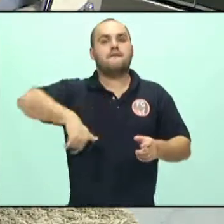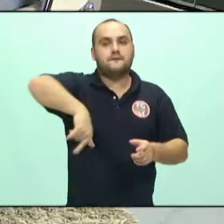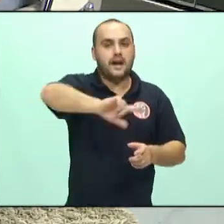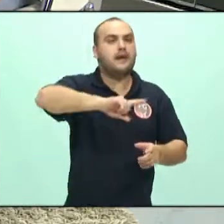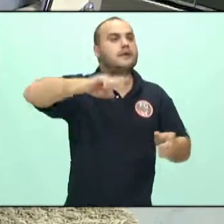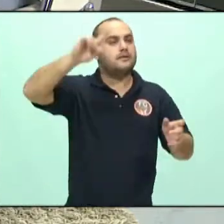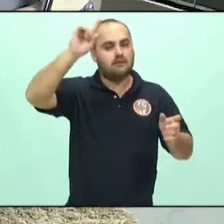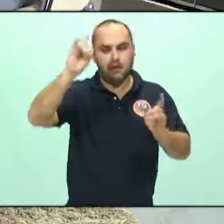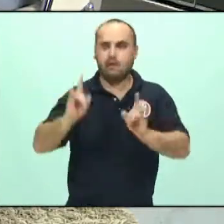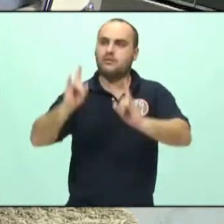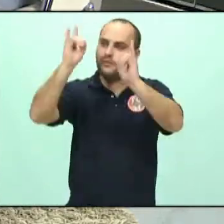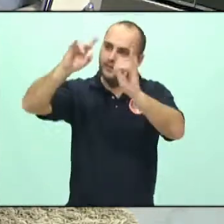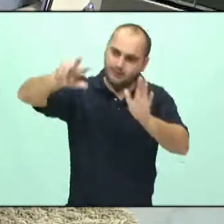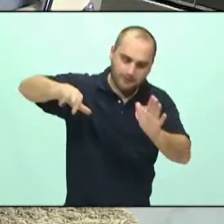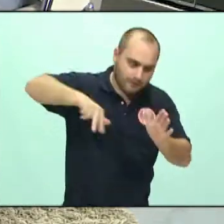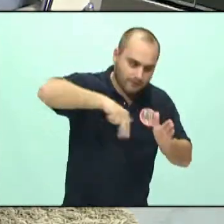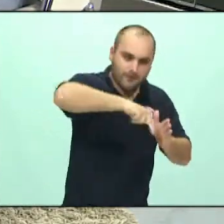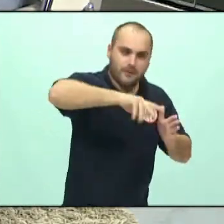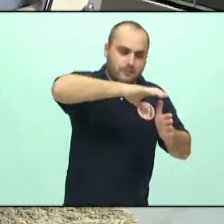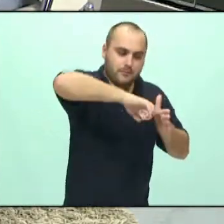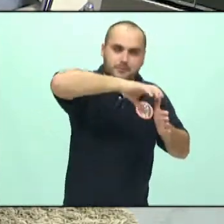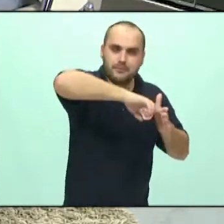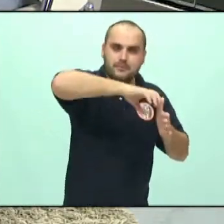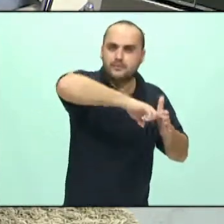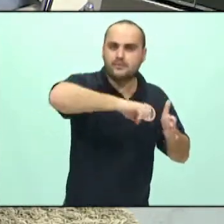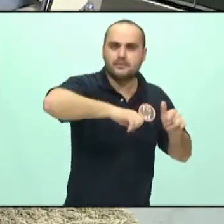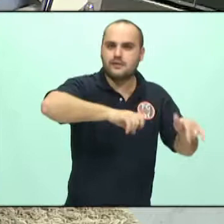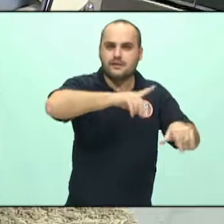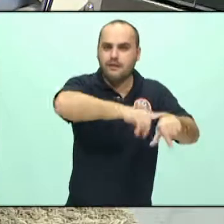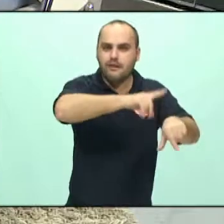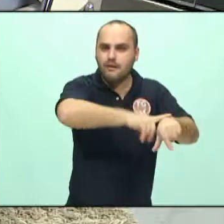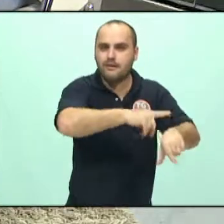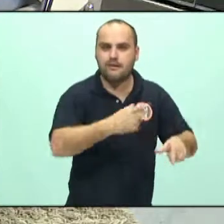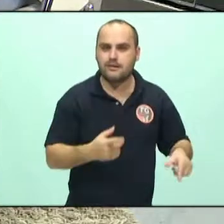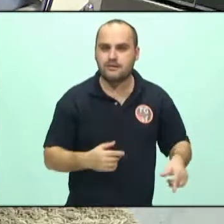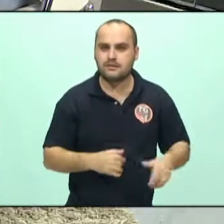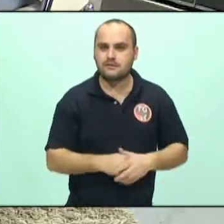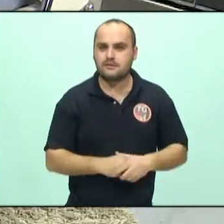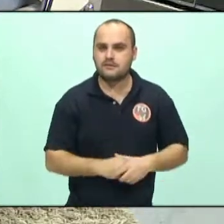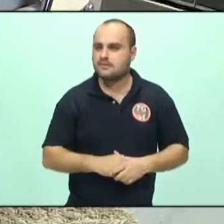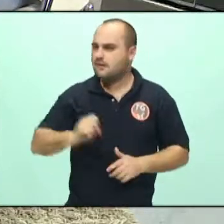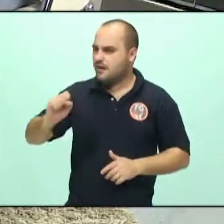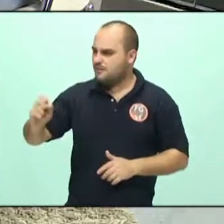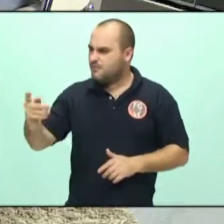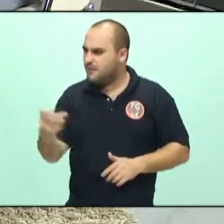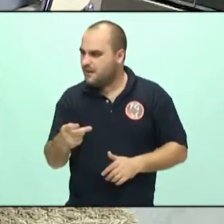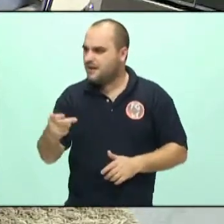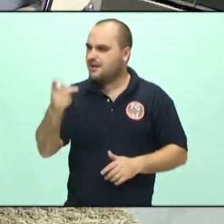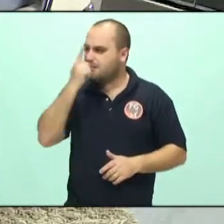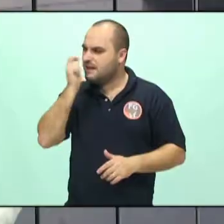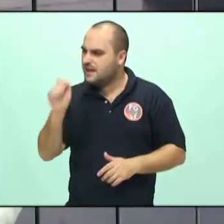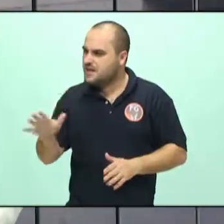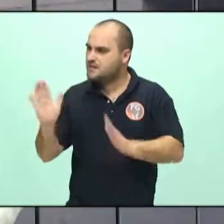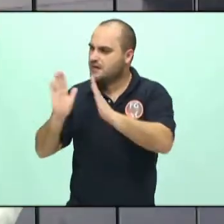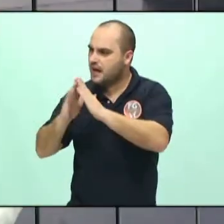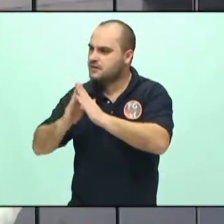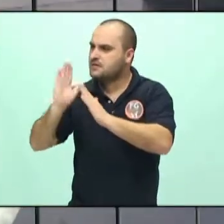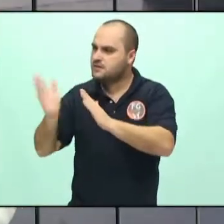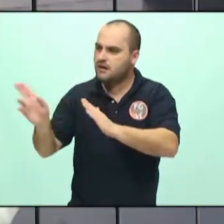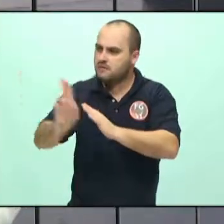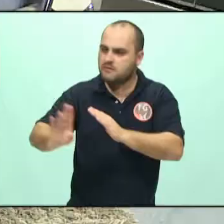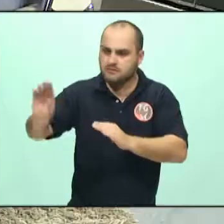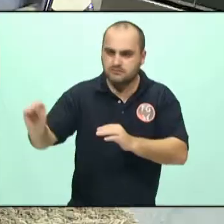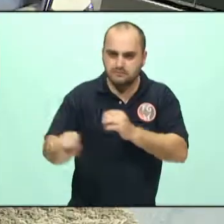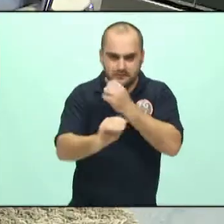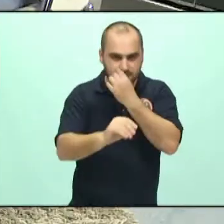É isso aí, pô. É isso aí. É fresquinho, pega ali. Compostagem, aproveita os próprios orgânicos em casa, já faz a compostagem. E